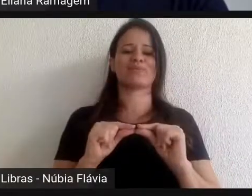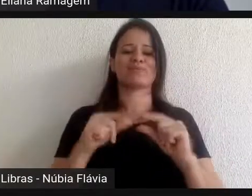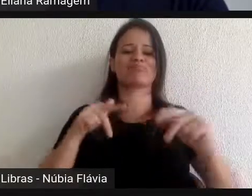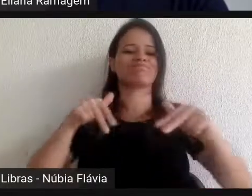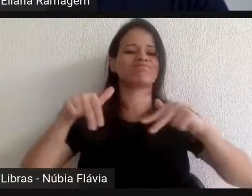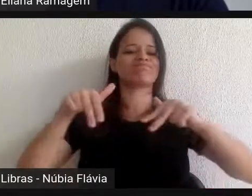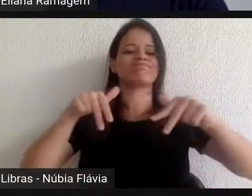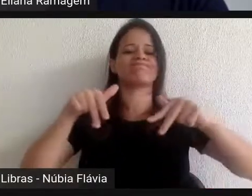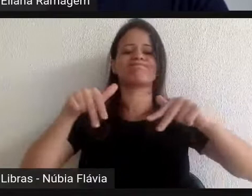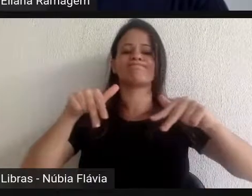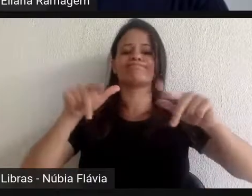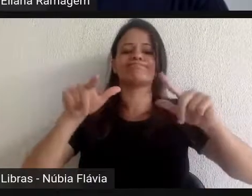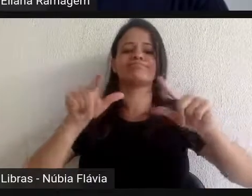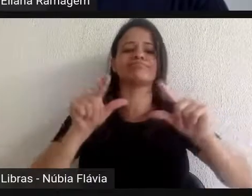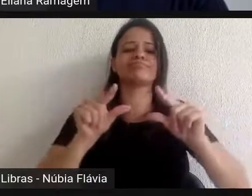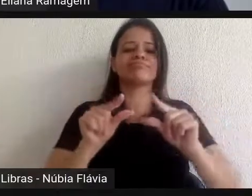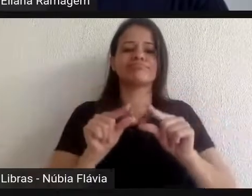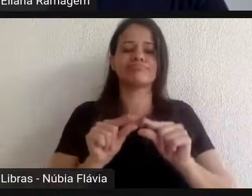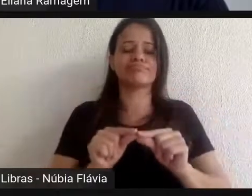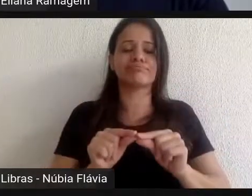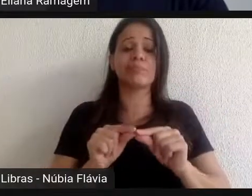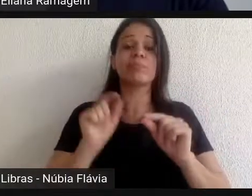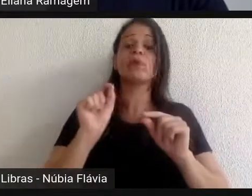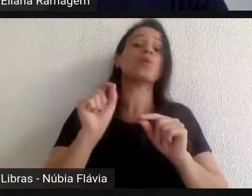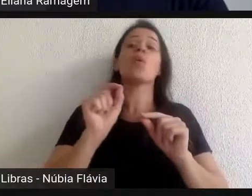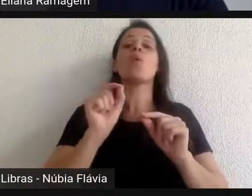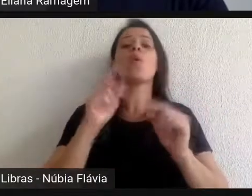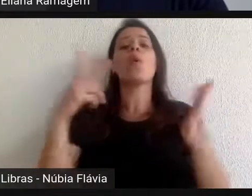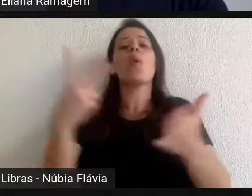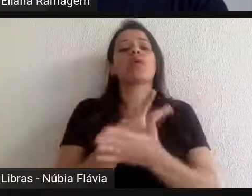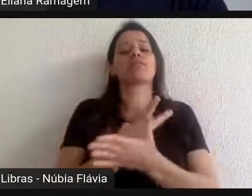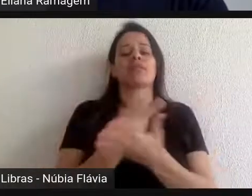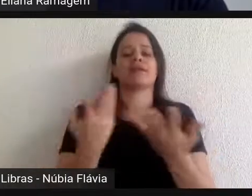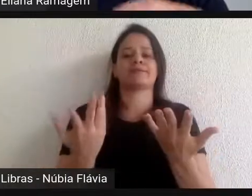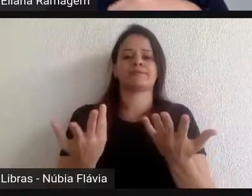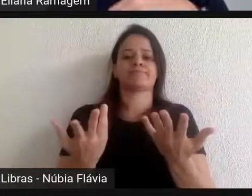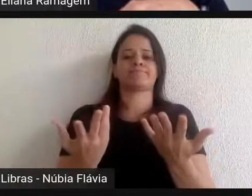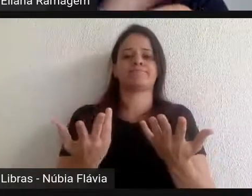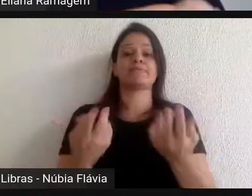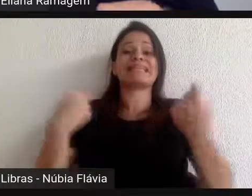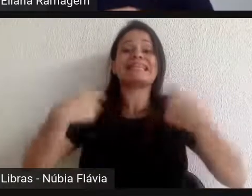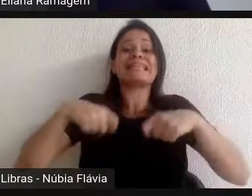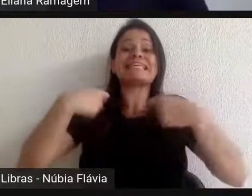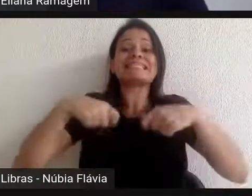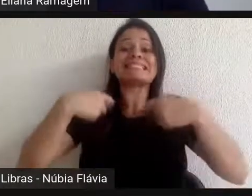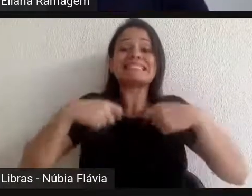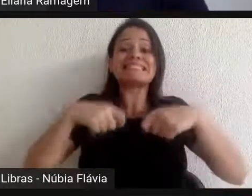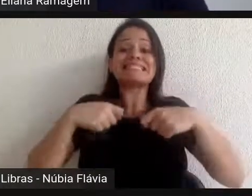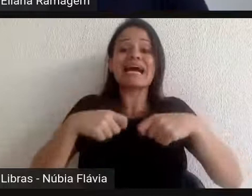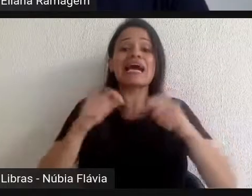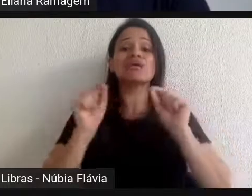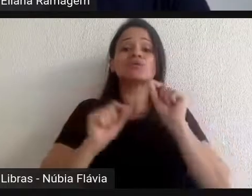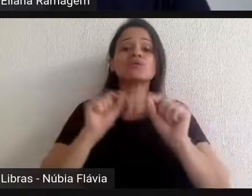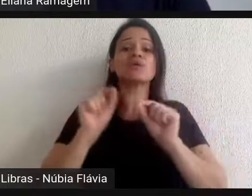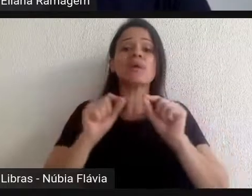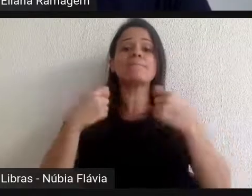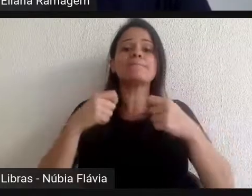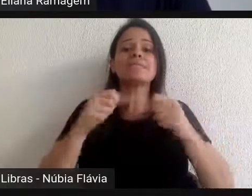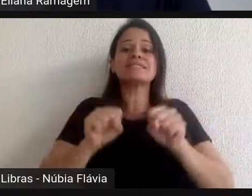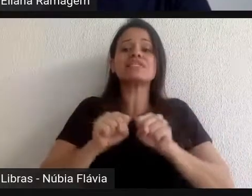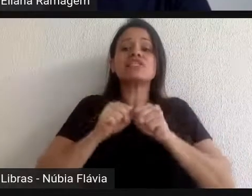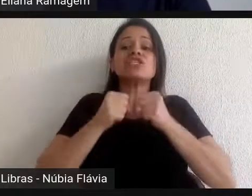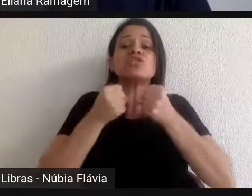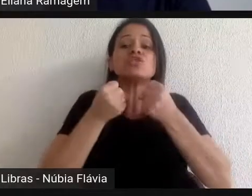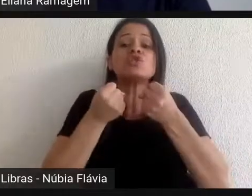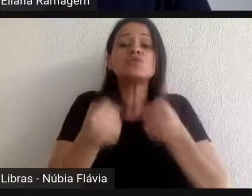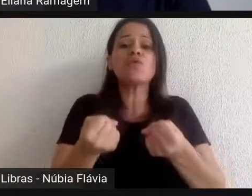seu universo de deslocamento foi minorado. O que fazer a partir daí? Há necessidade,